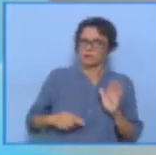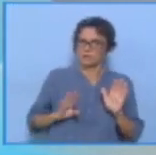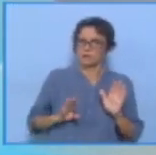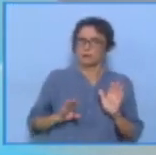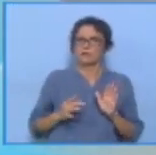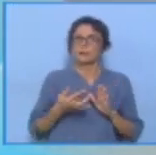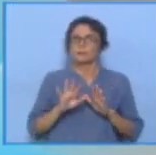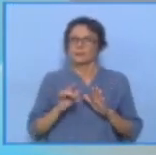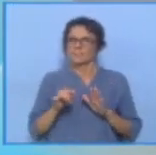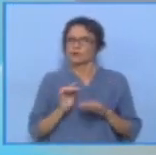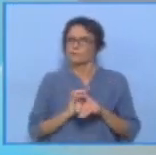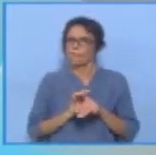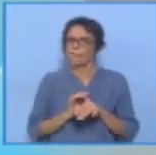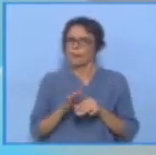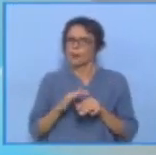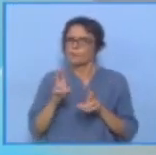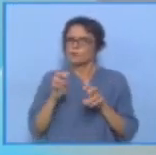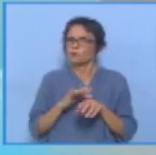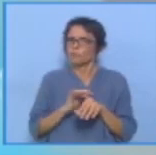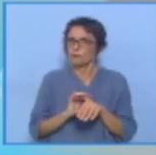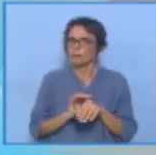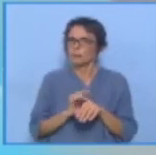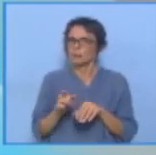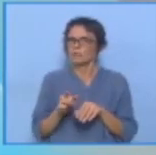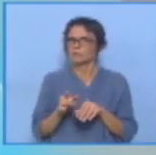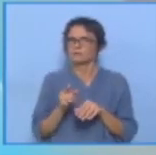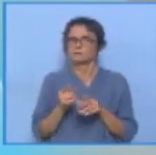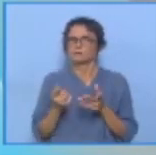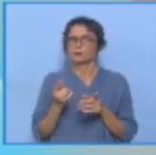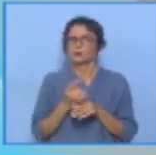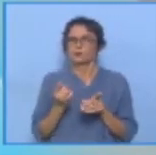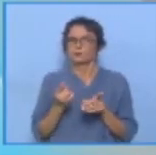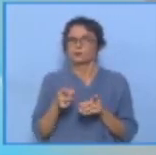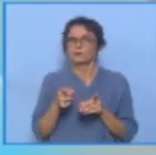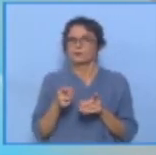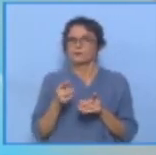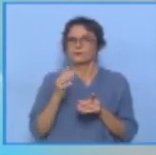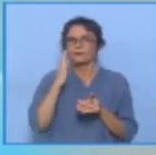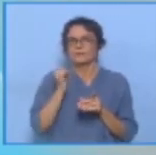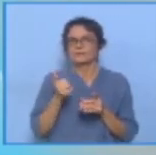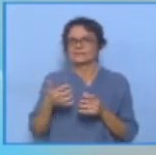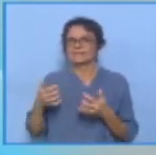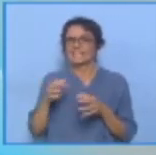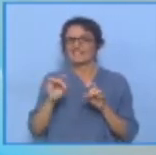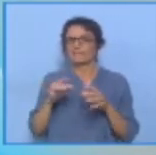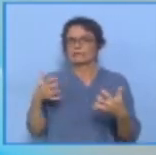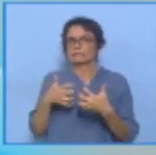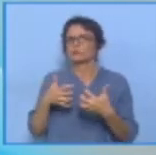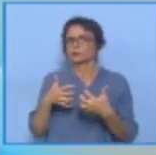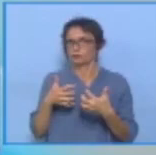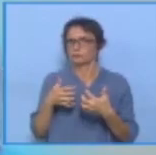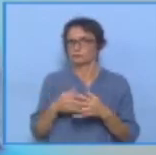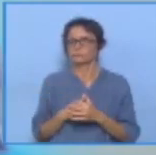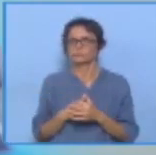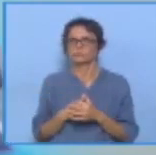do sínodo, tendo a sua missão pastoral não entrar em conflito com quem o vê como uma